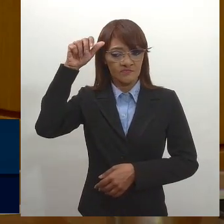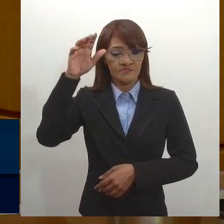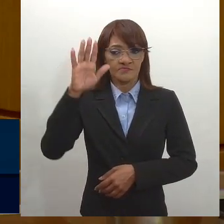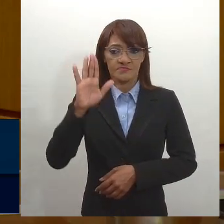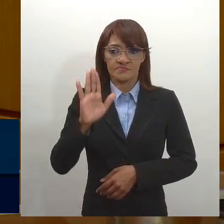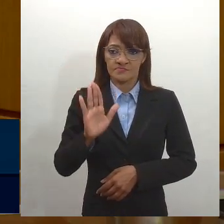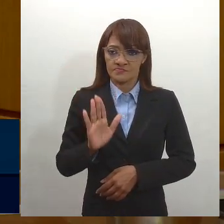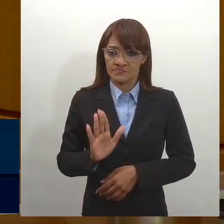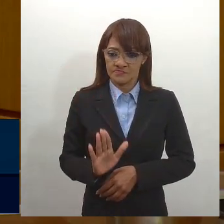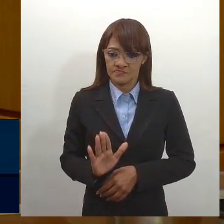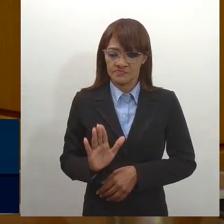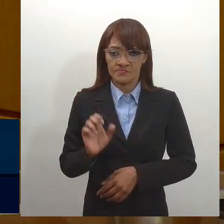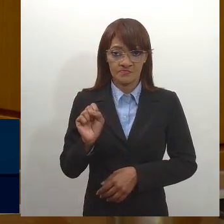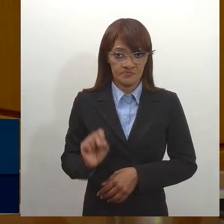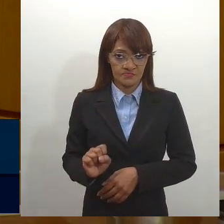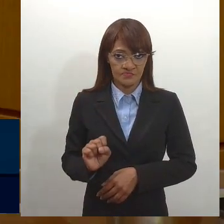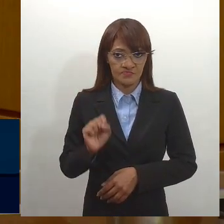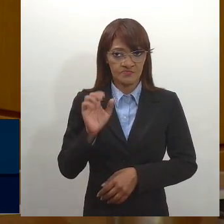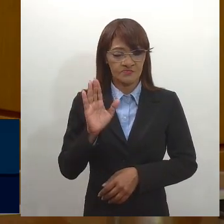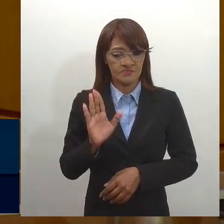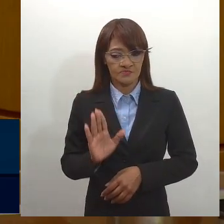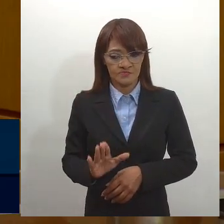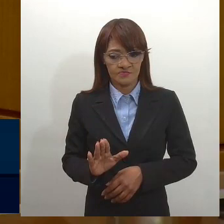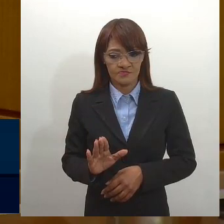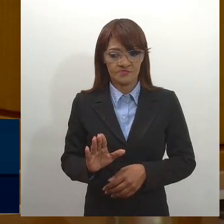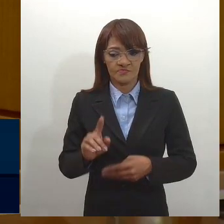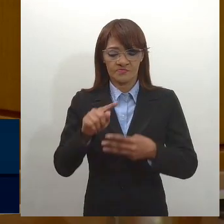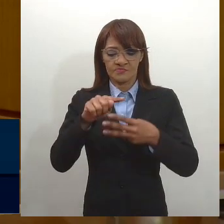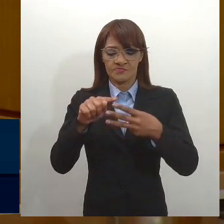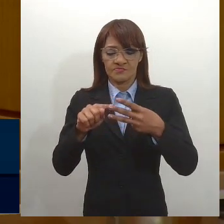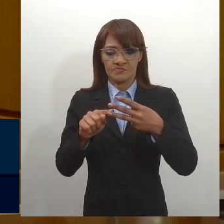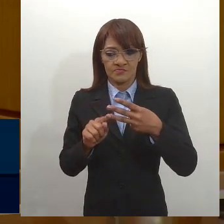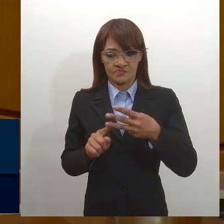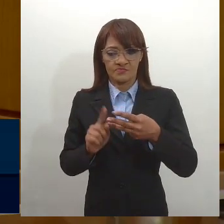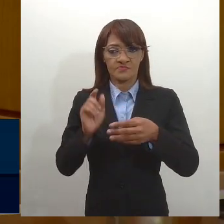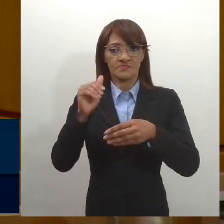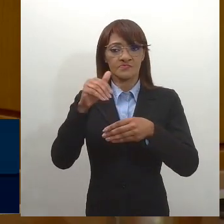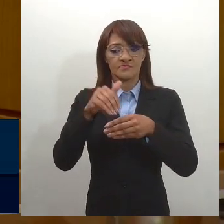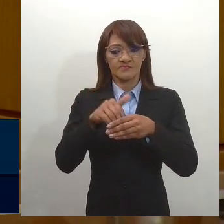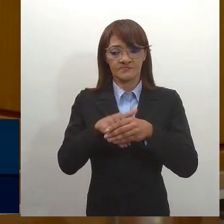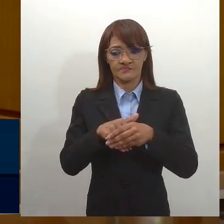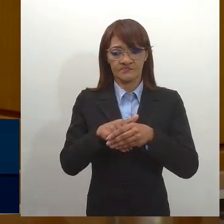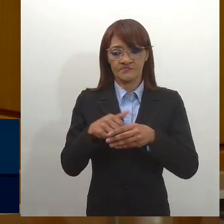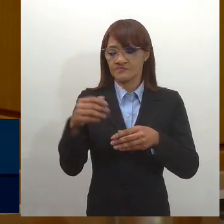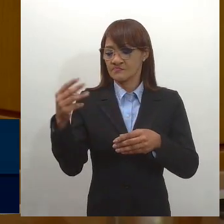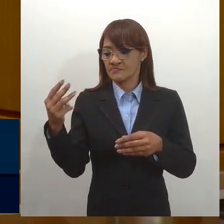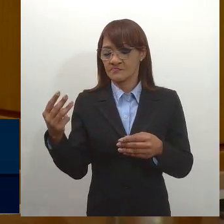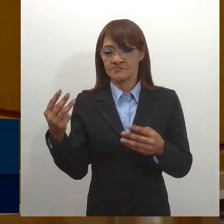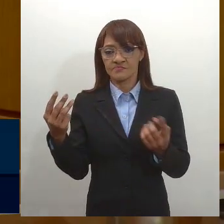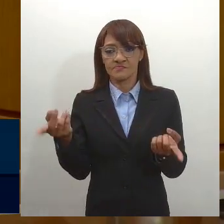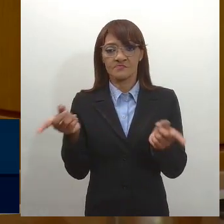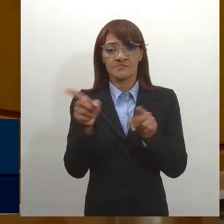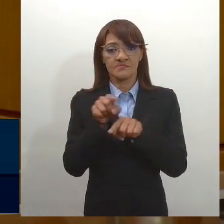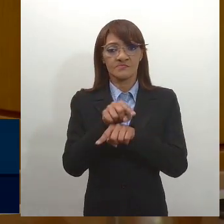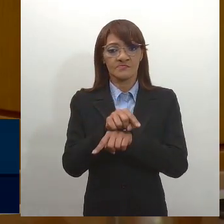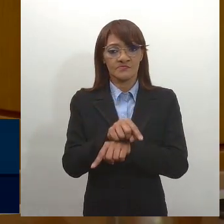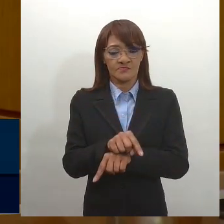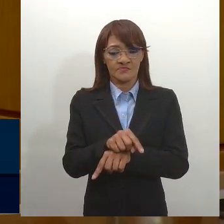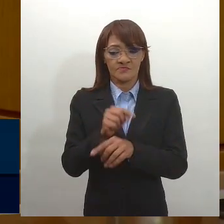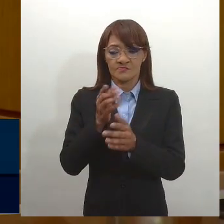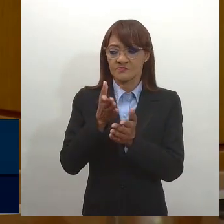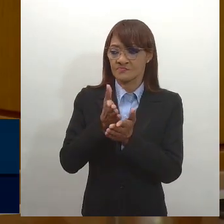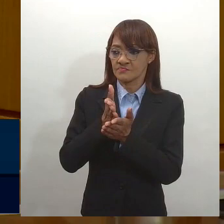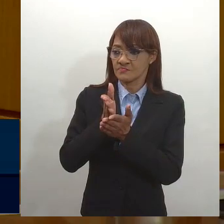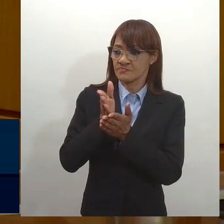foram 3 votos a favor e 3 contrários ao relatório pela aprovação, né, do PL